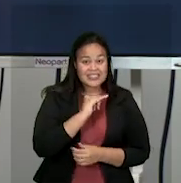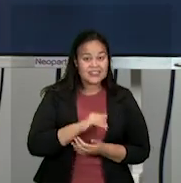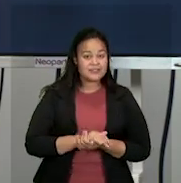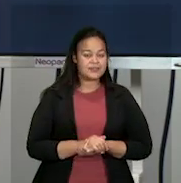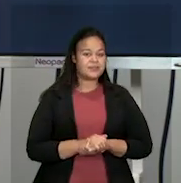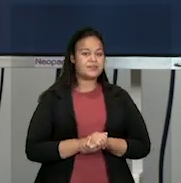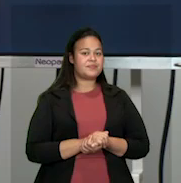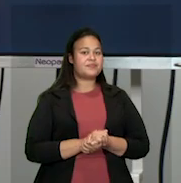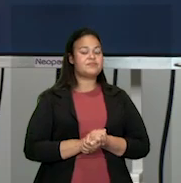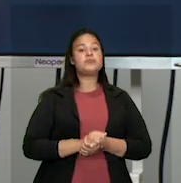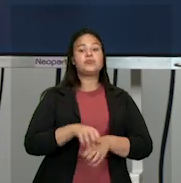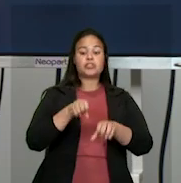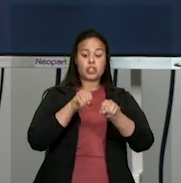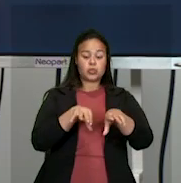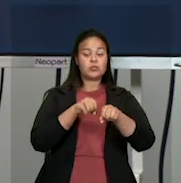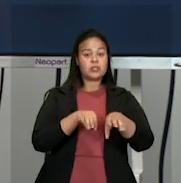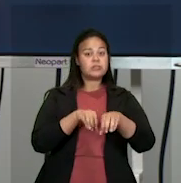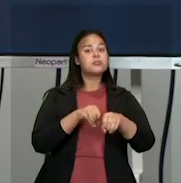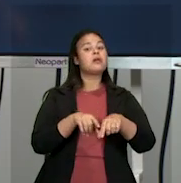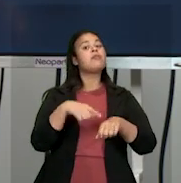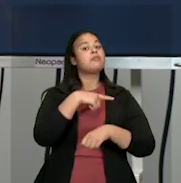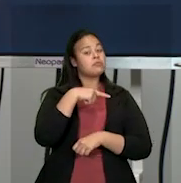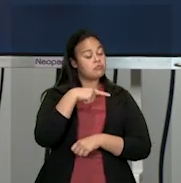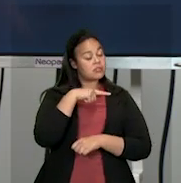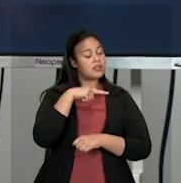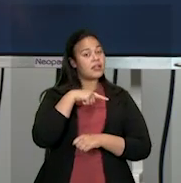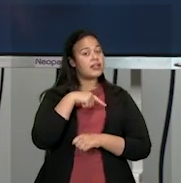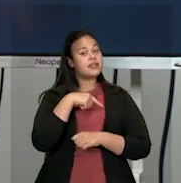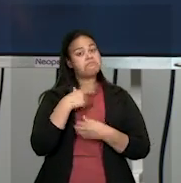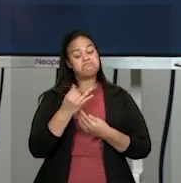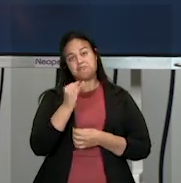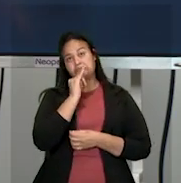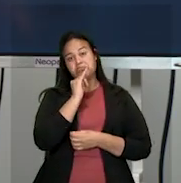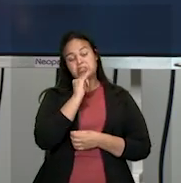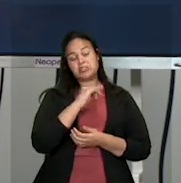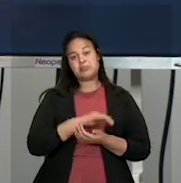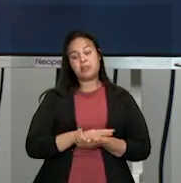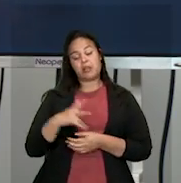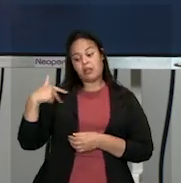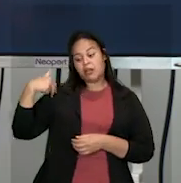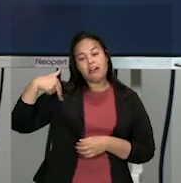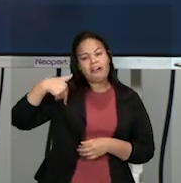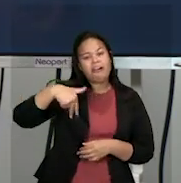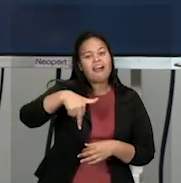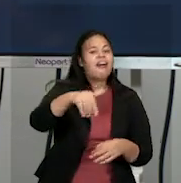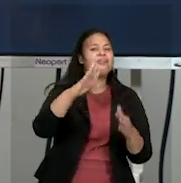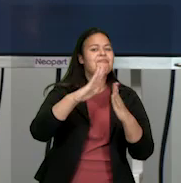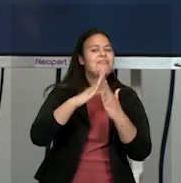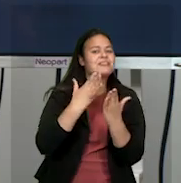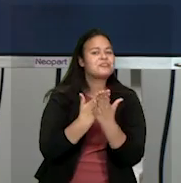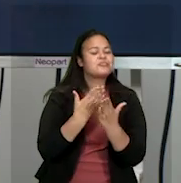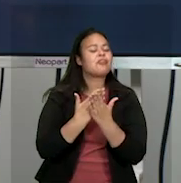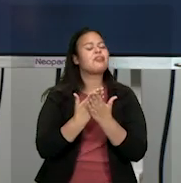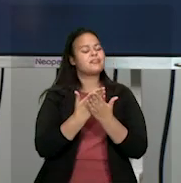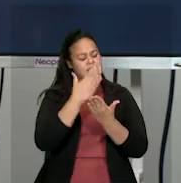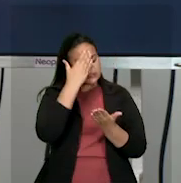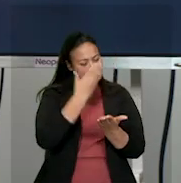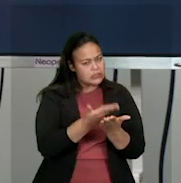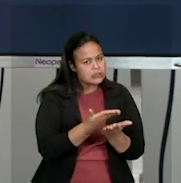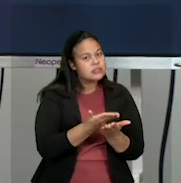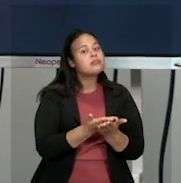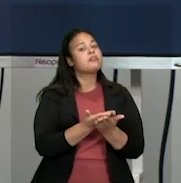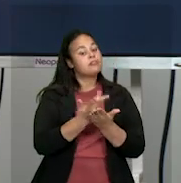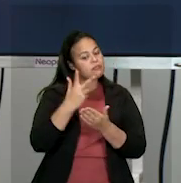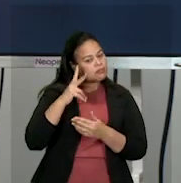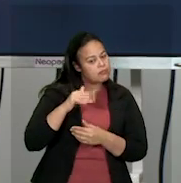prestação de serviço educacional, quando você vai estudar, vai numa escola, ali está prestando um